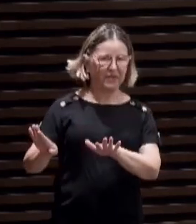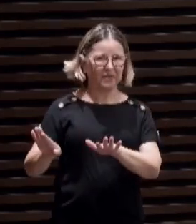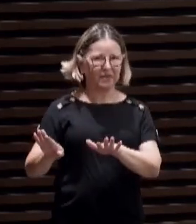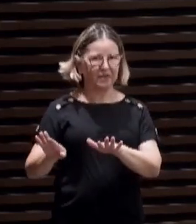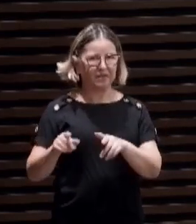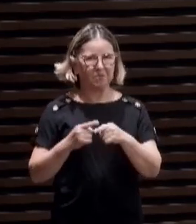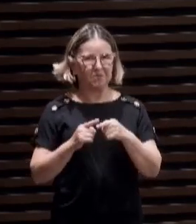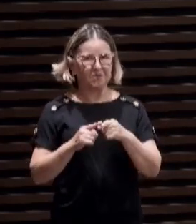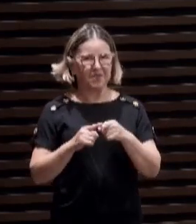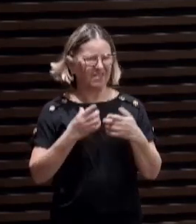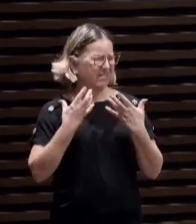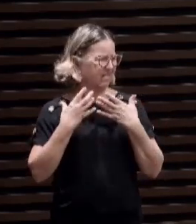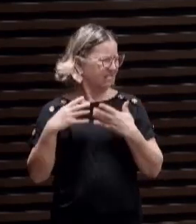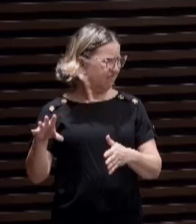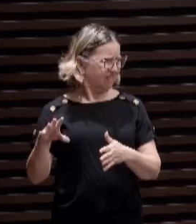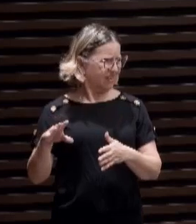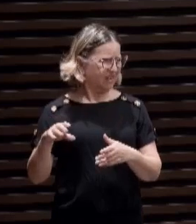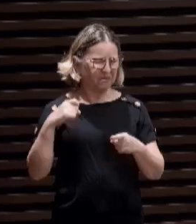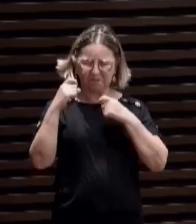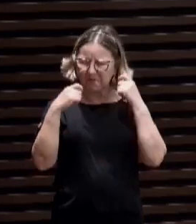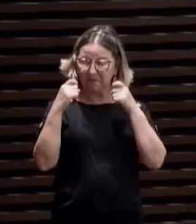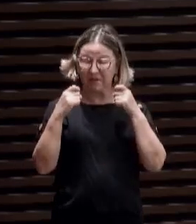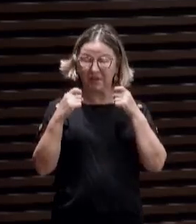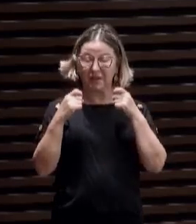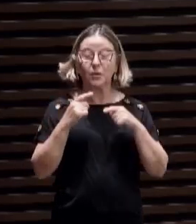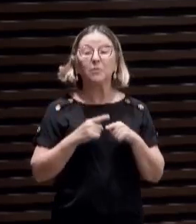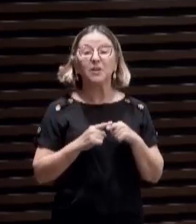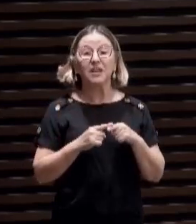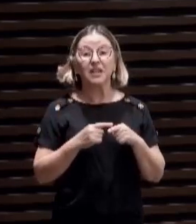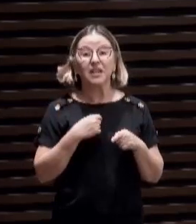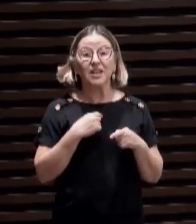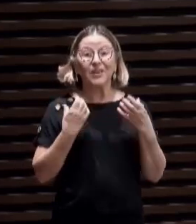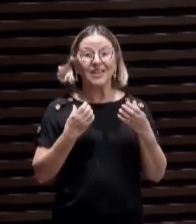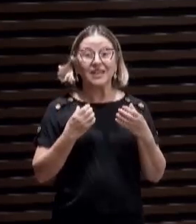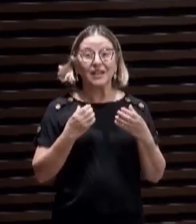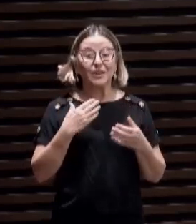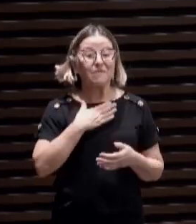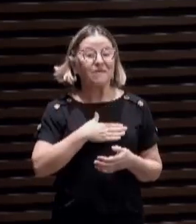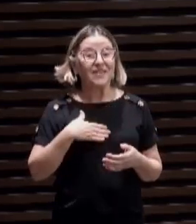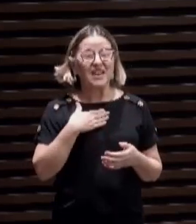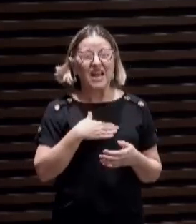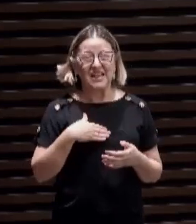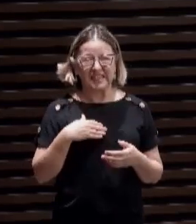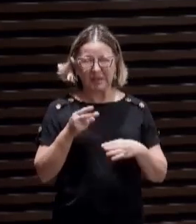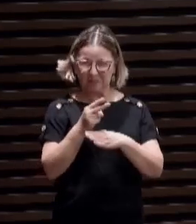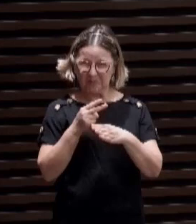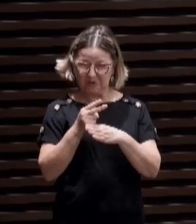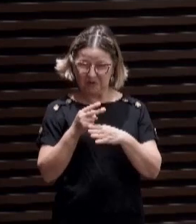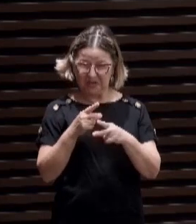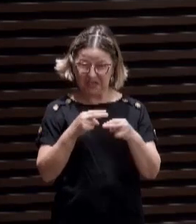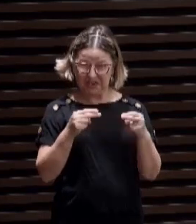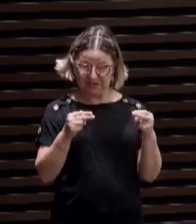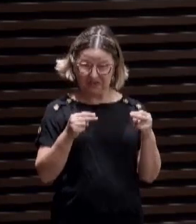com isso, eu não quero gastar a minha vida, porque eu quero prazer, eu quero buscar as coisas que eu desejo realizar em